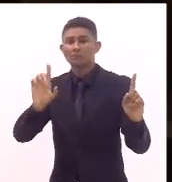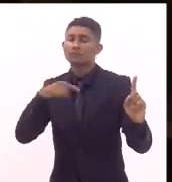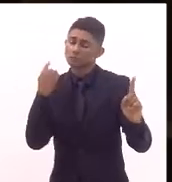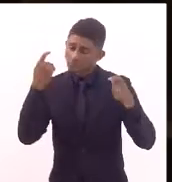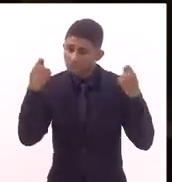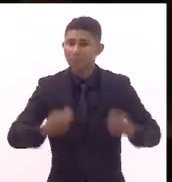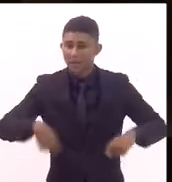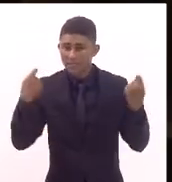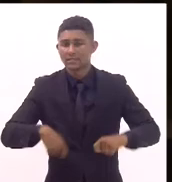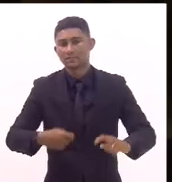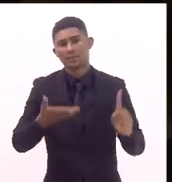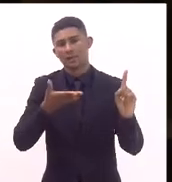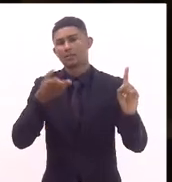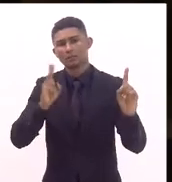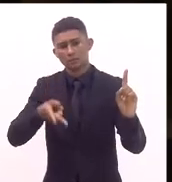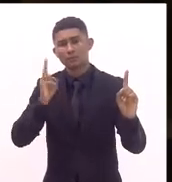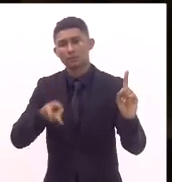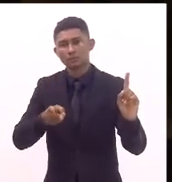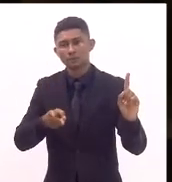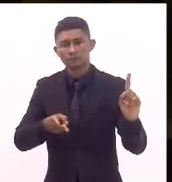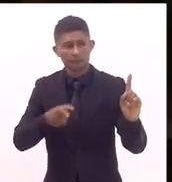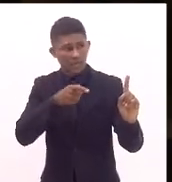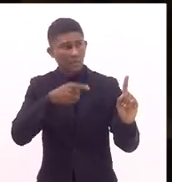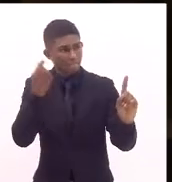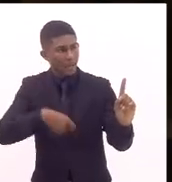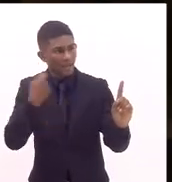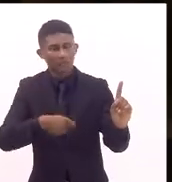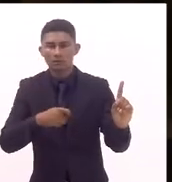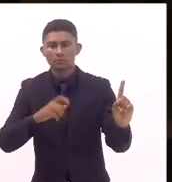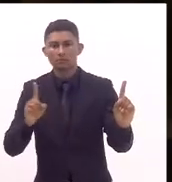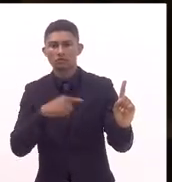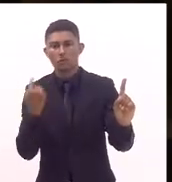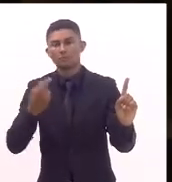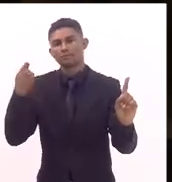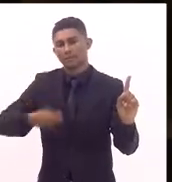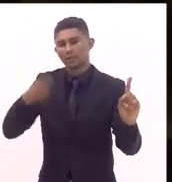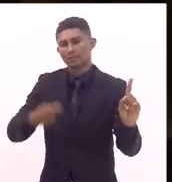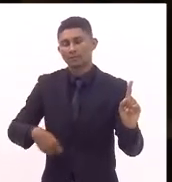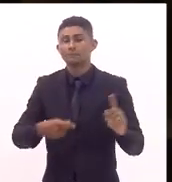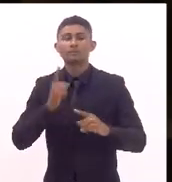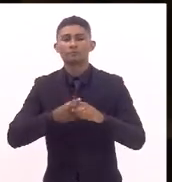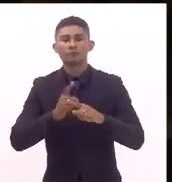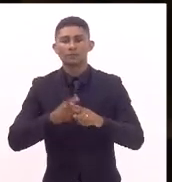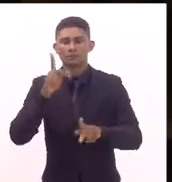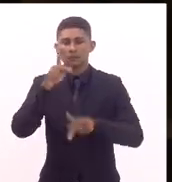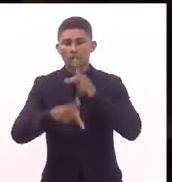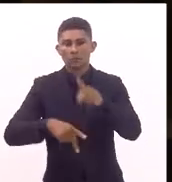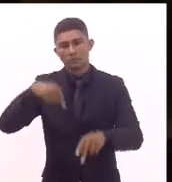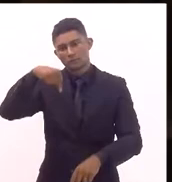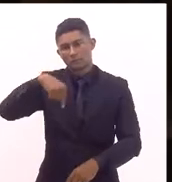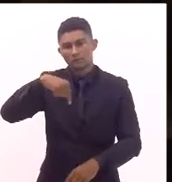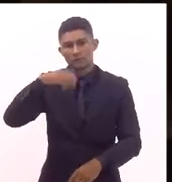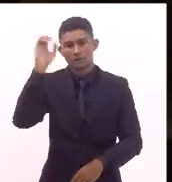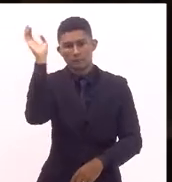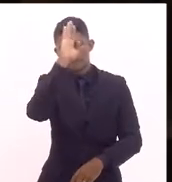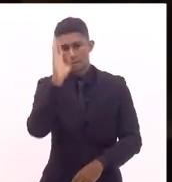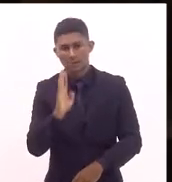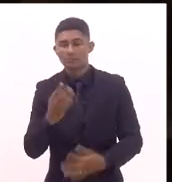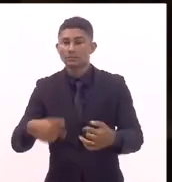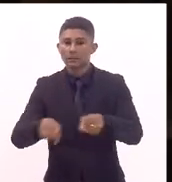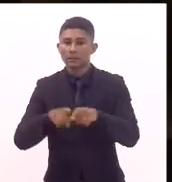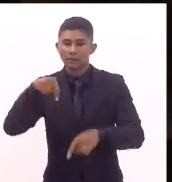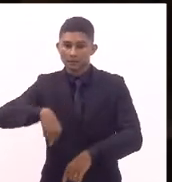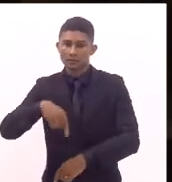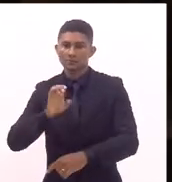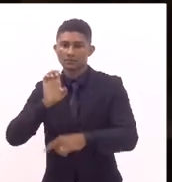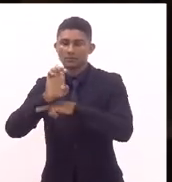ela continua não é não é ela que precisa nós precisão a população brasileira a população do estado do Rio